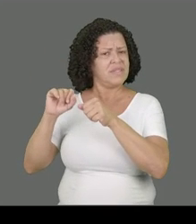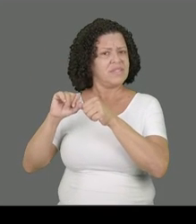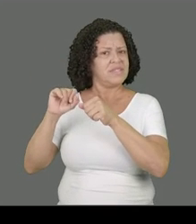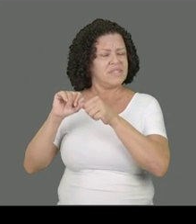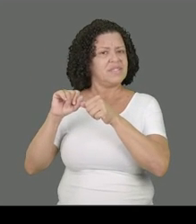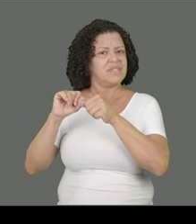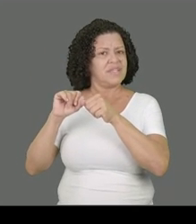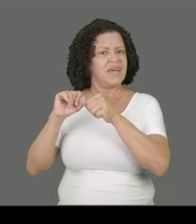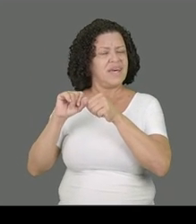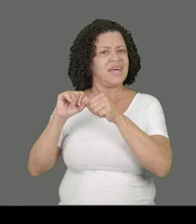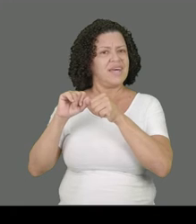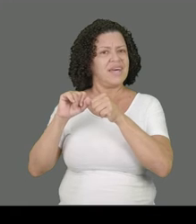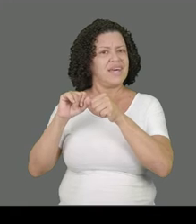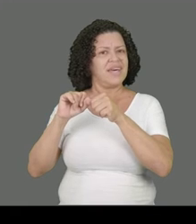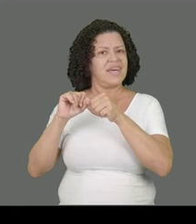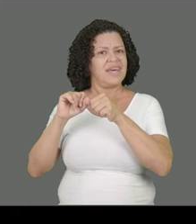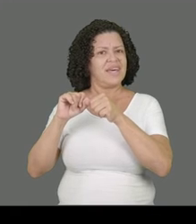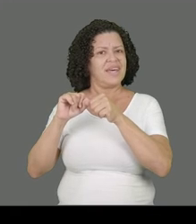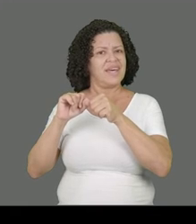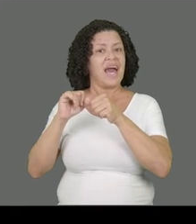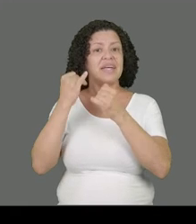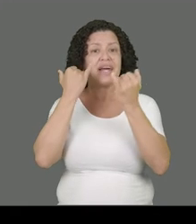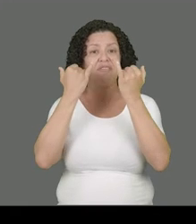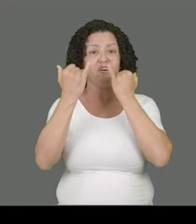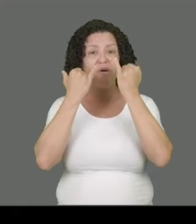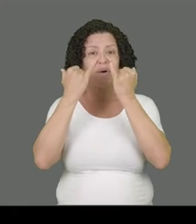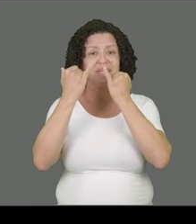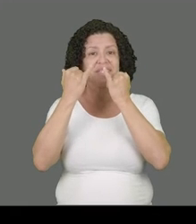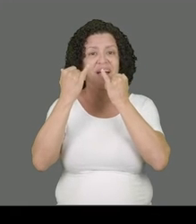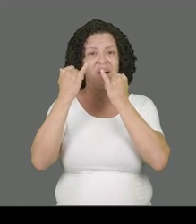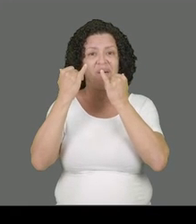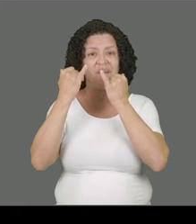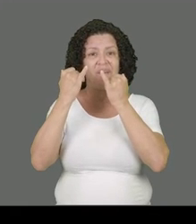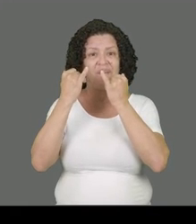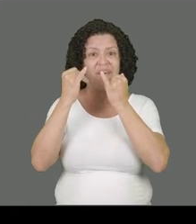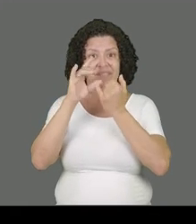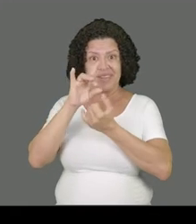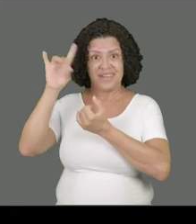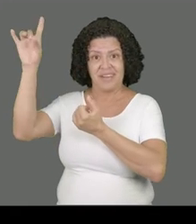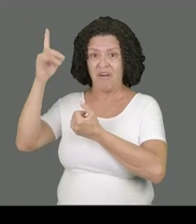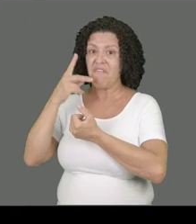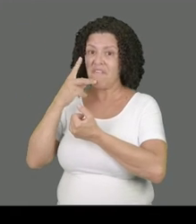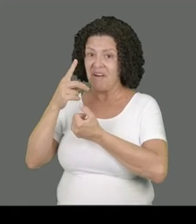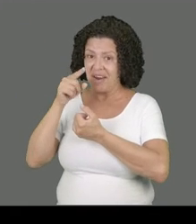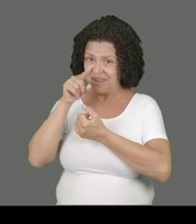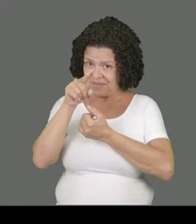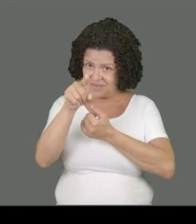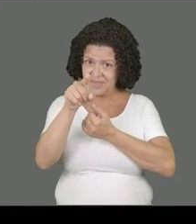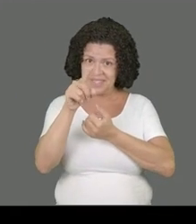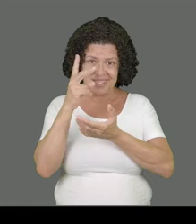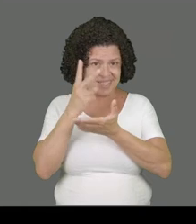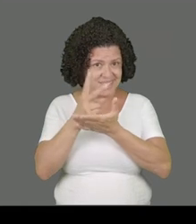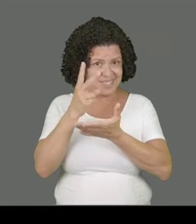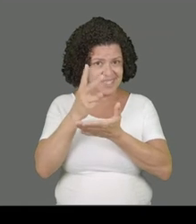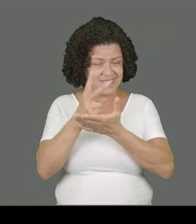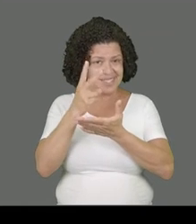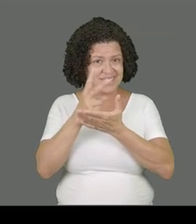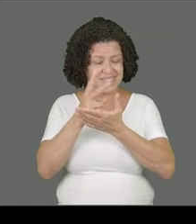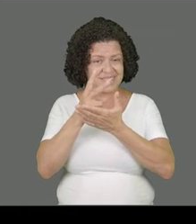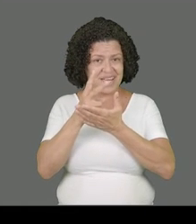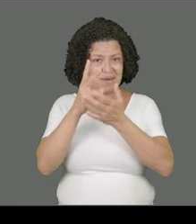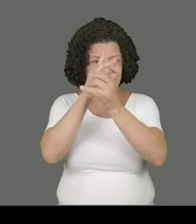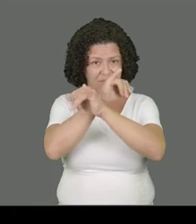para fazer, e chega até nós a informação, uma propaganda,